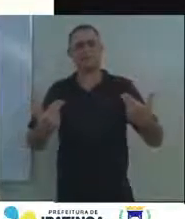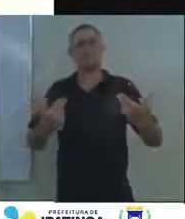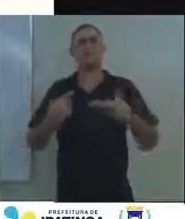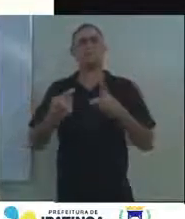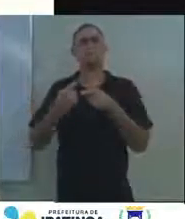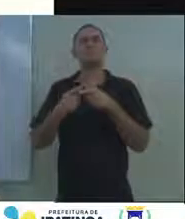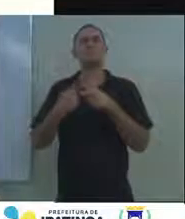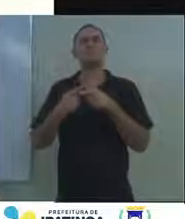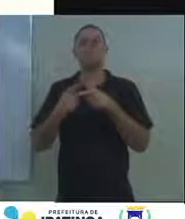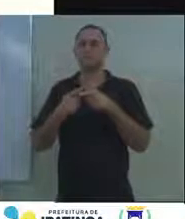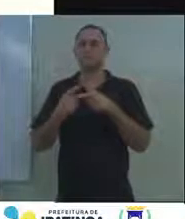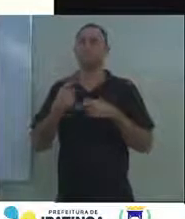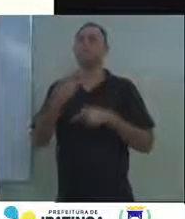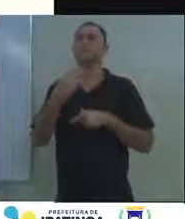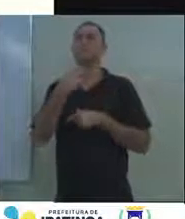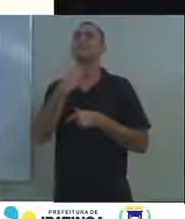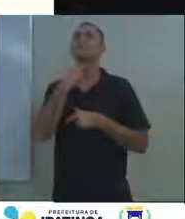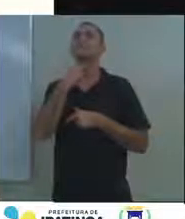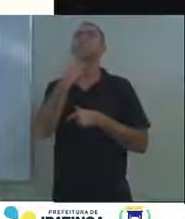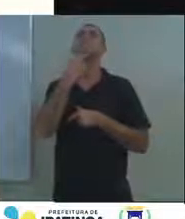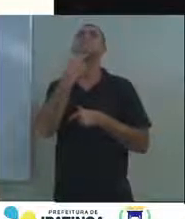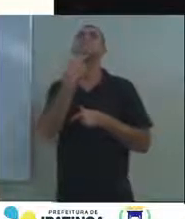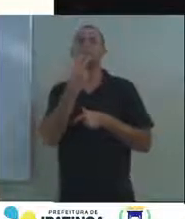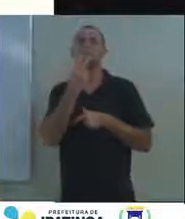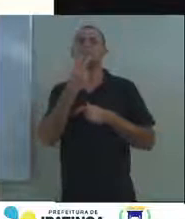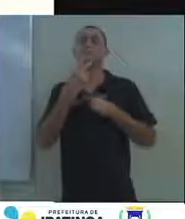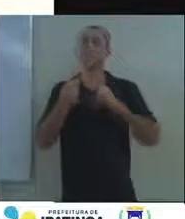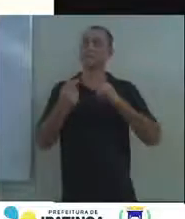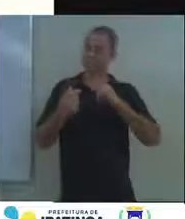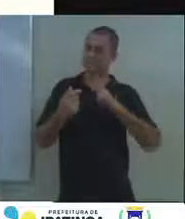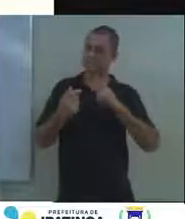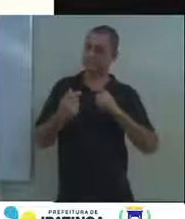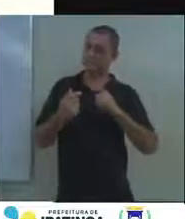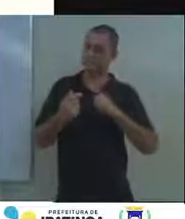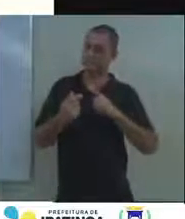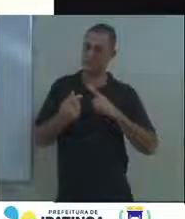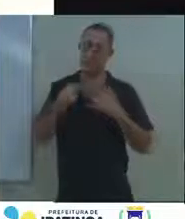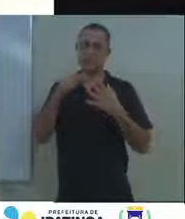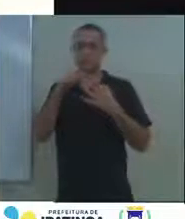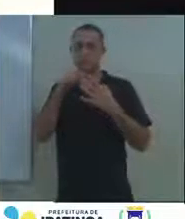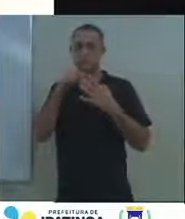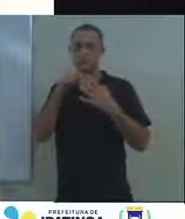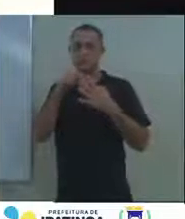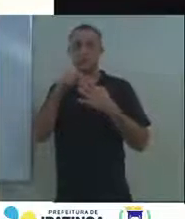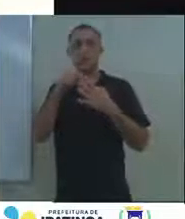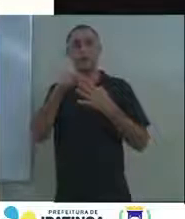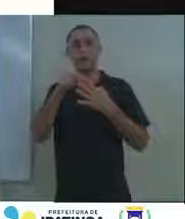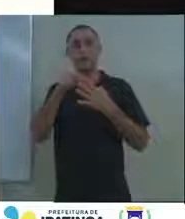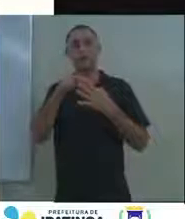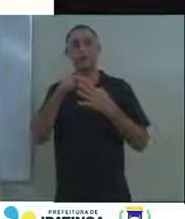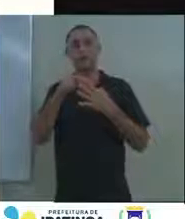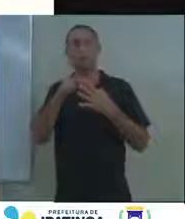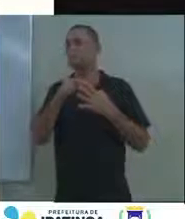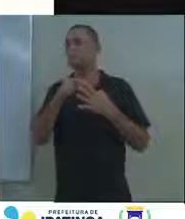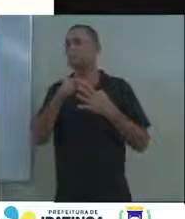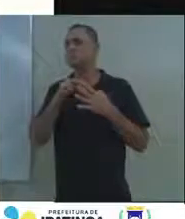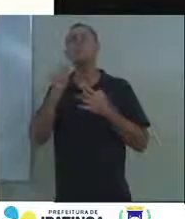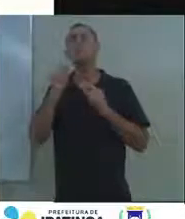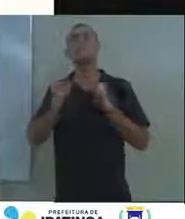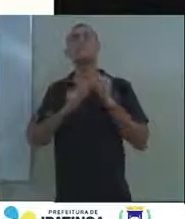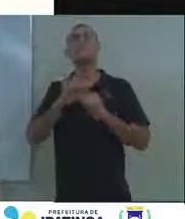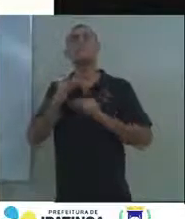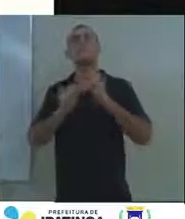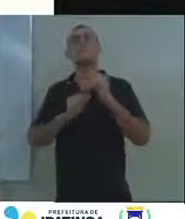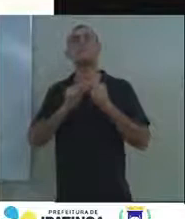produção do meu som. A gente tem um fator que é muito prevalente, que são o desenvolvimento